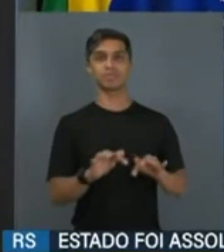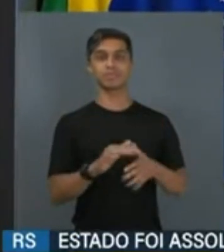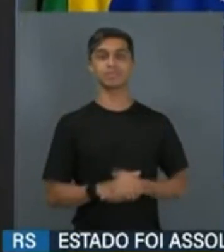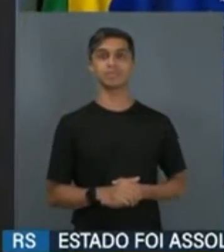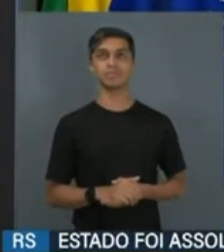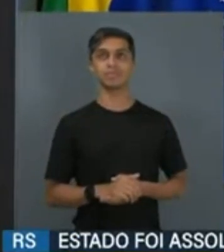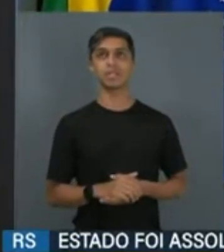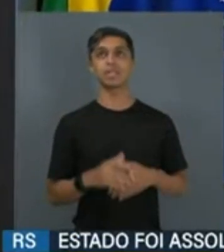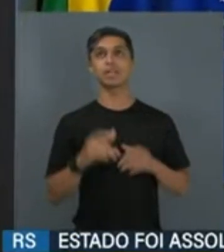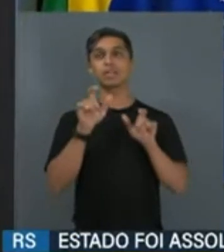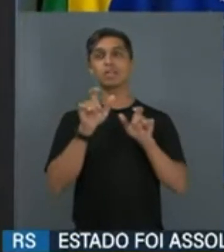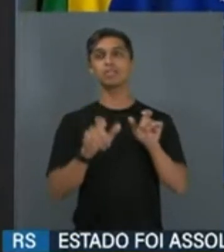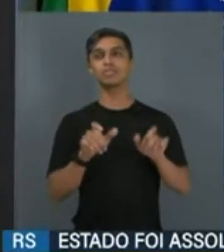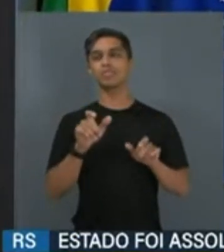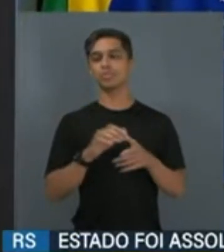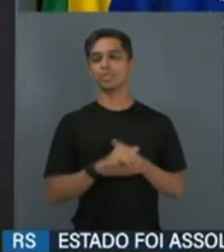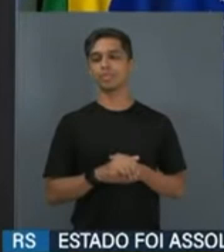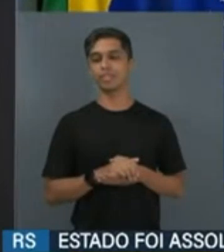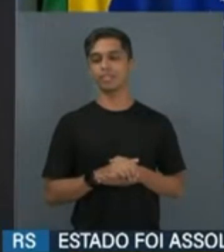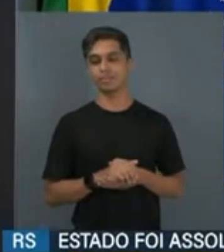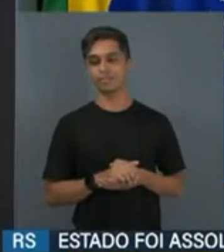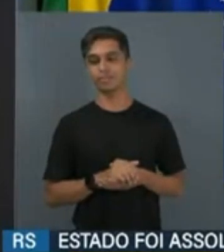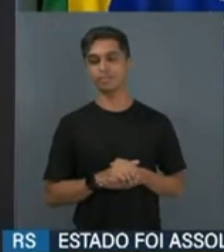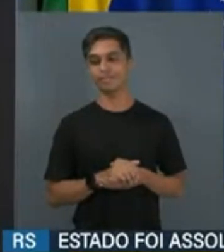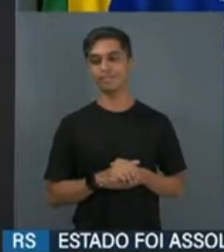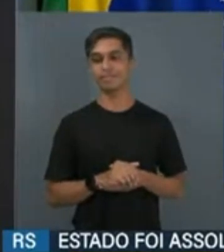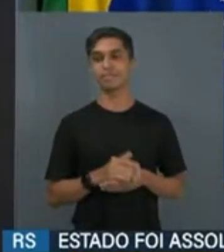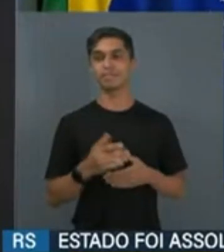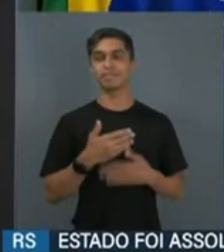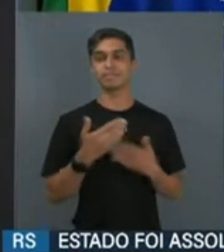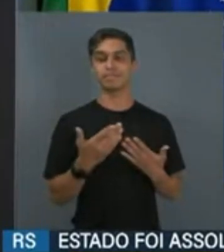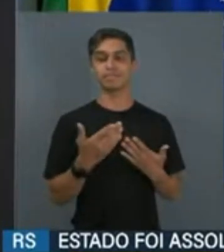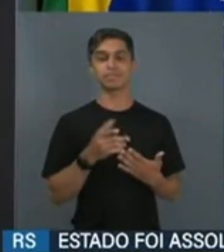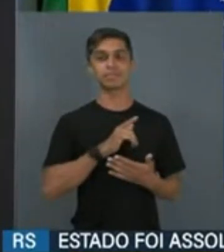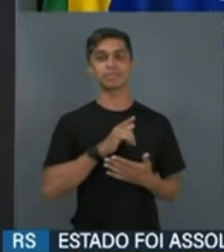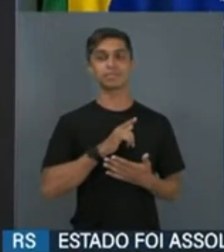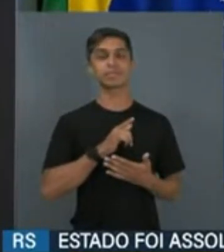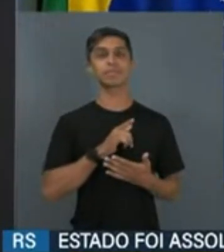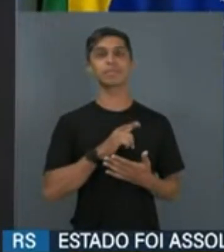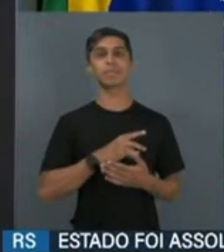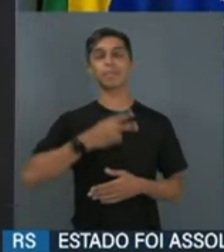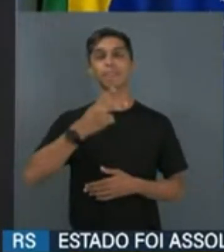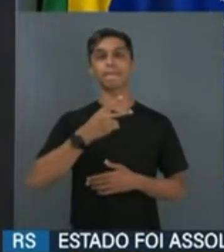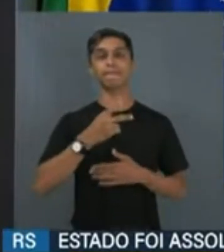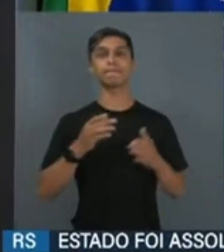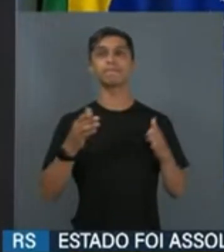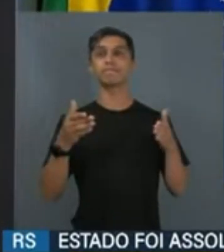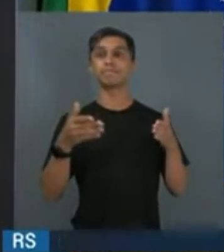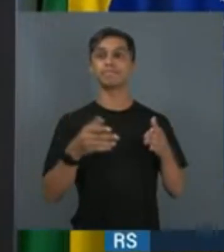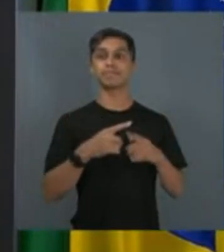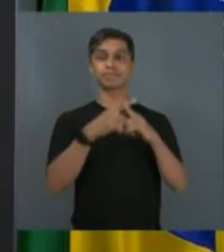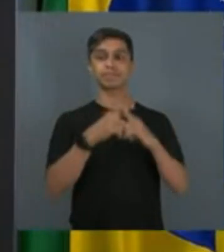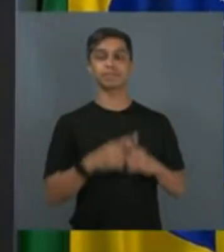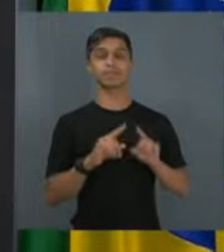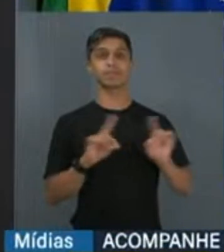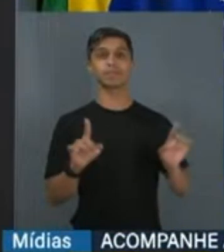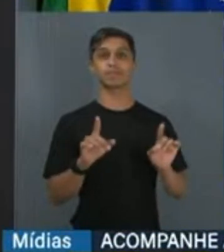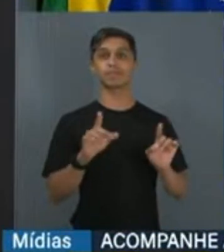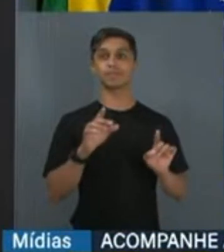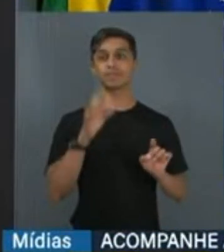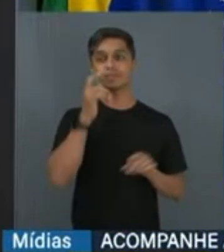O meu Fortaleza perdeu do Ceará na primeira partida, vai ter a segunda no sábado. Mas o interessante,